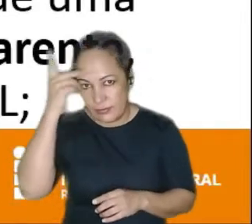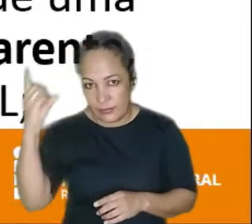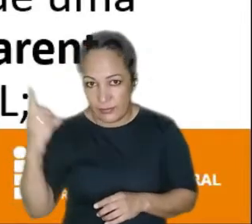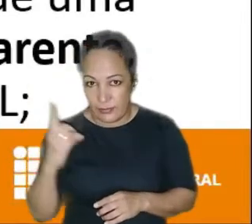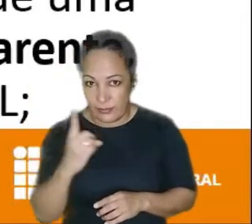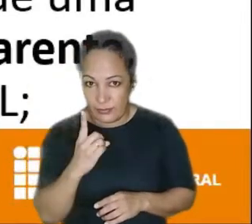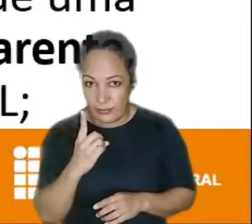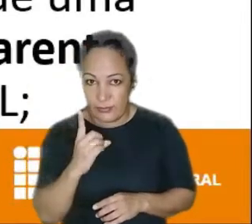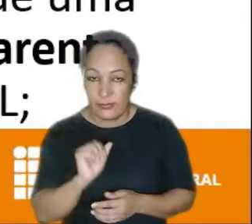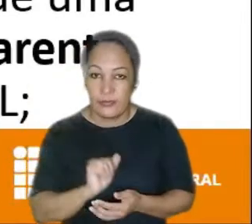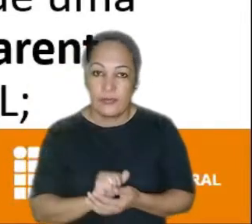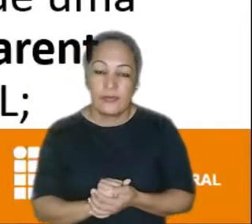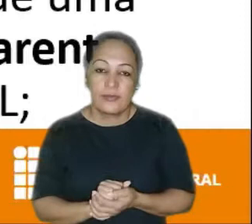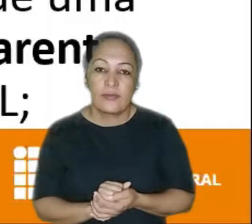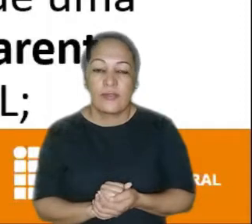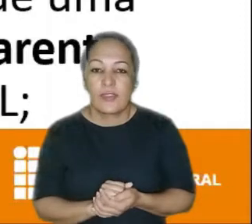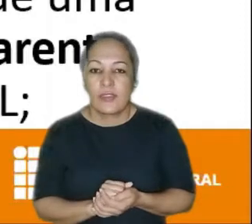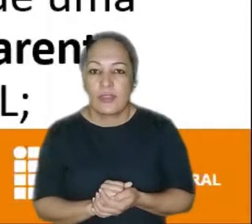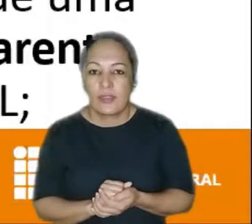O usuário